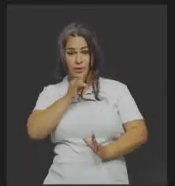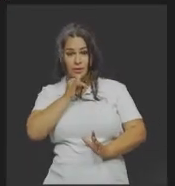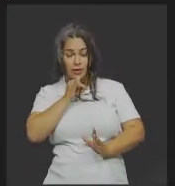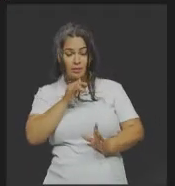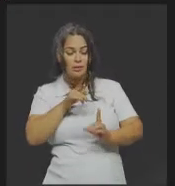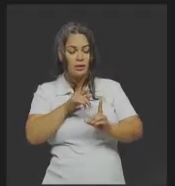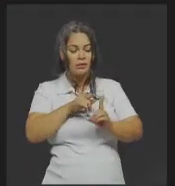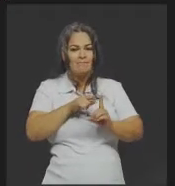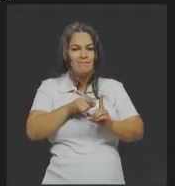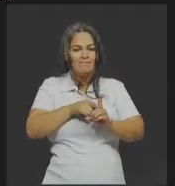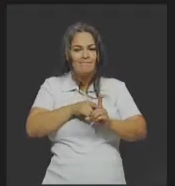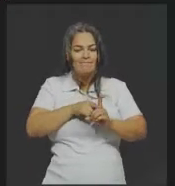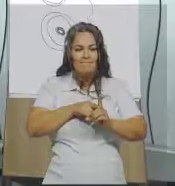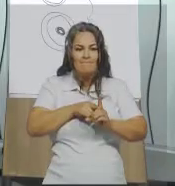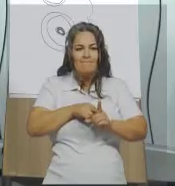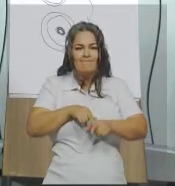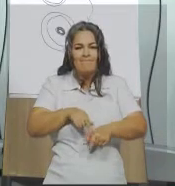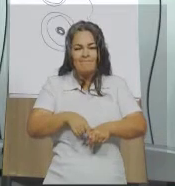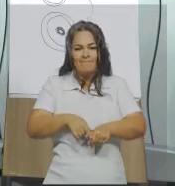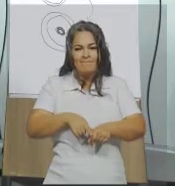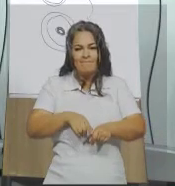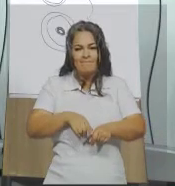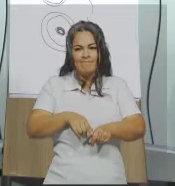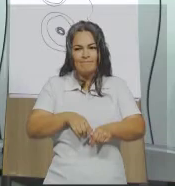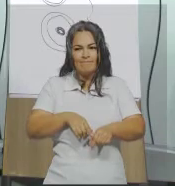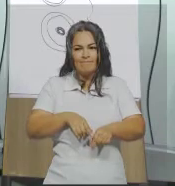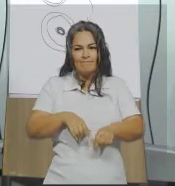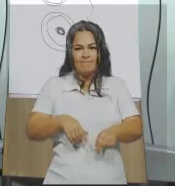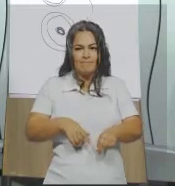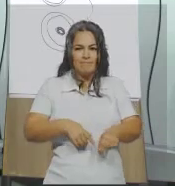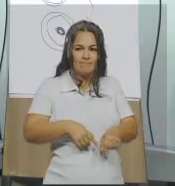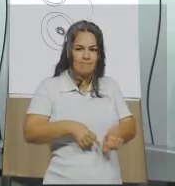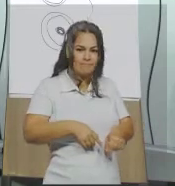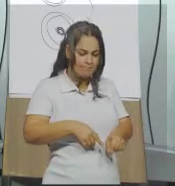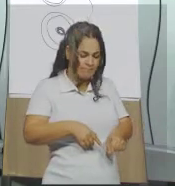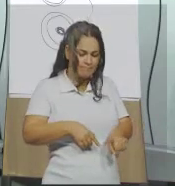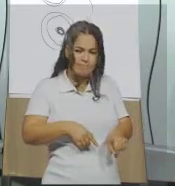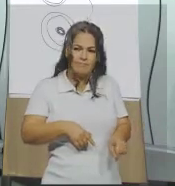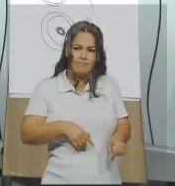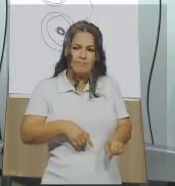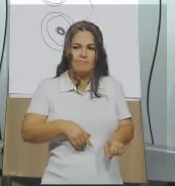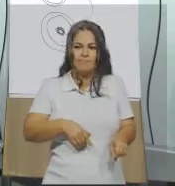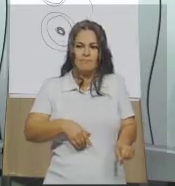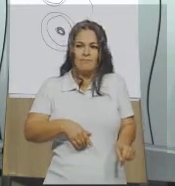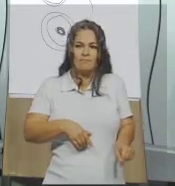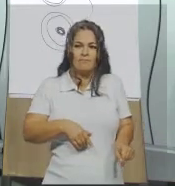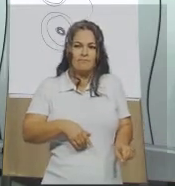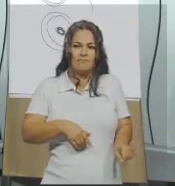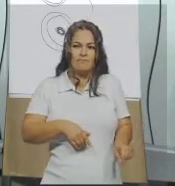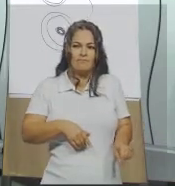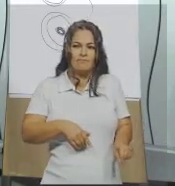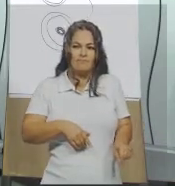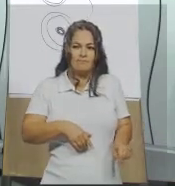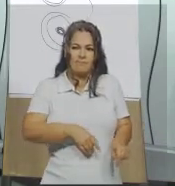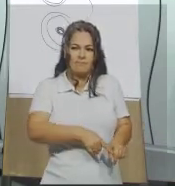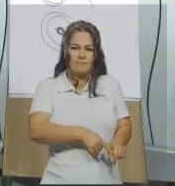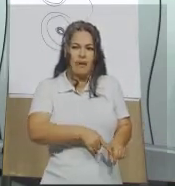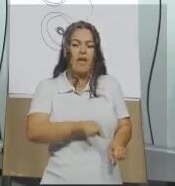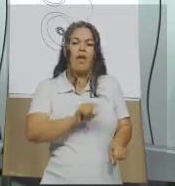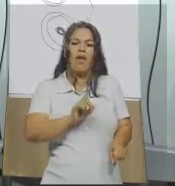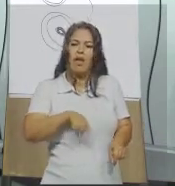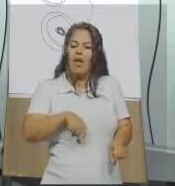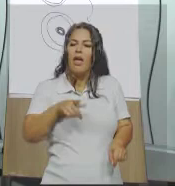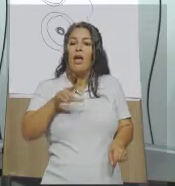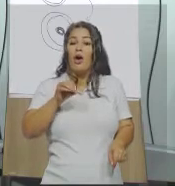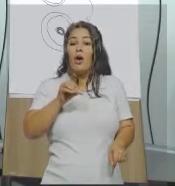aquelas contrações do momento do parto, aquelas contrações, elas são estimuladas por esse hormônio. A ocitocina é